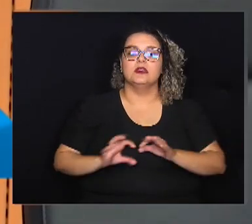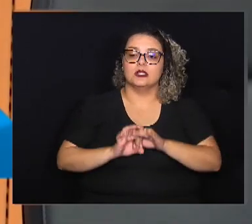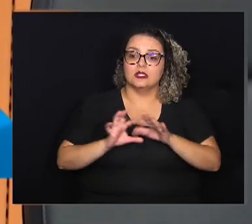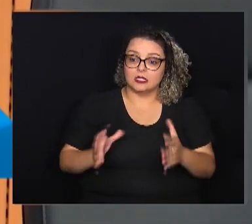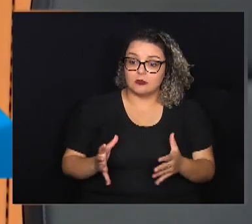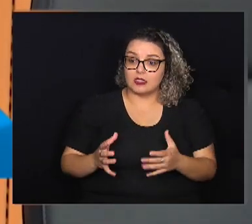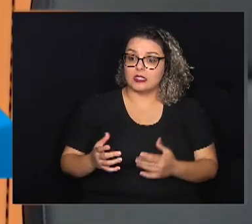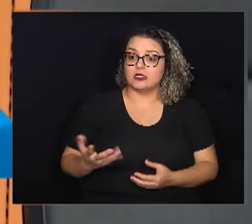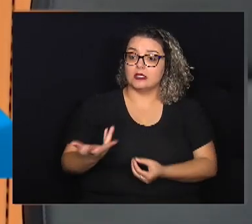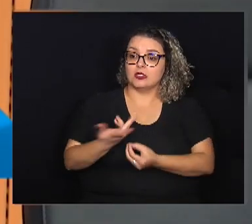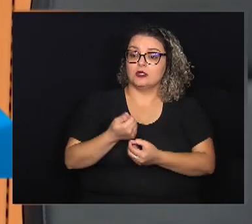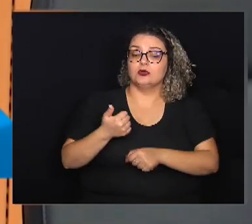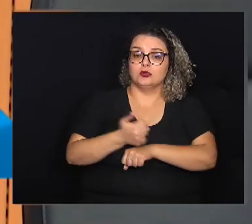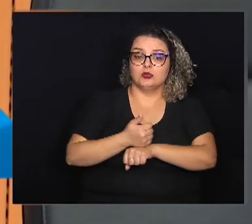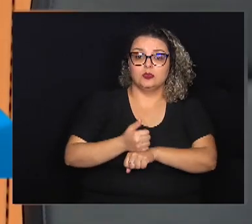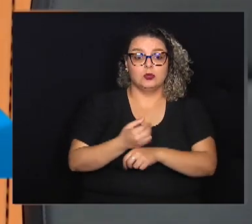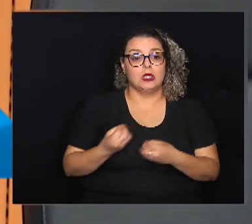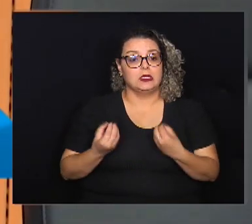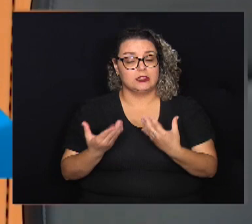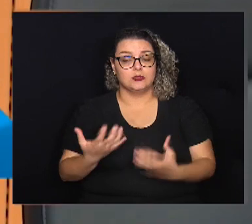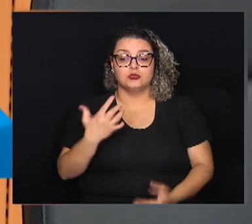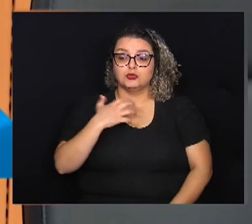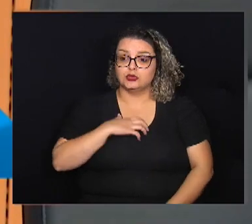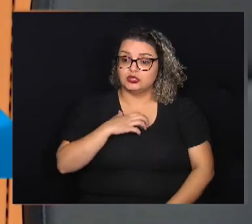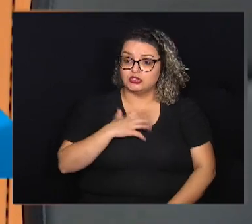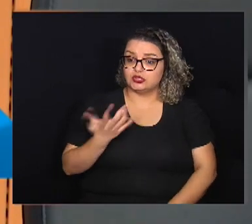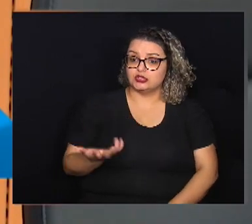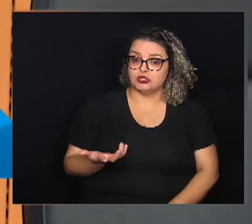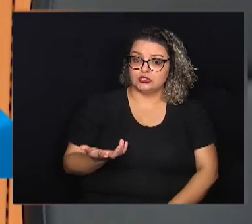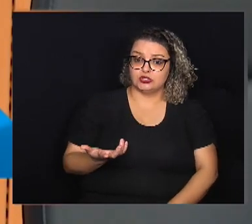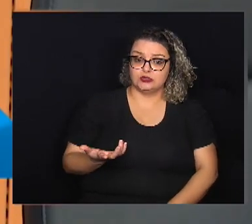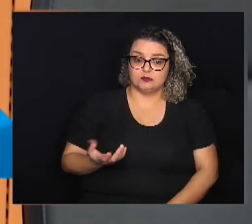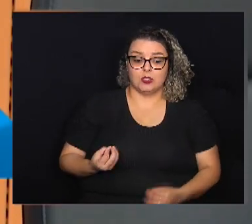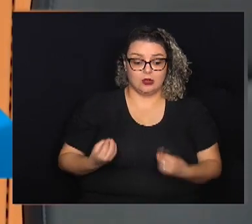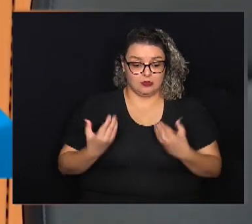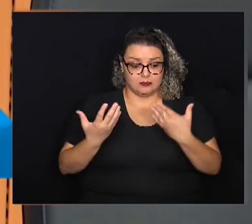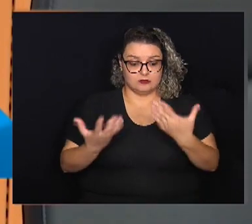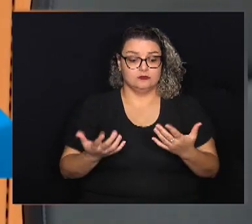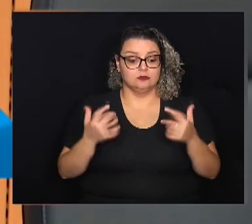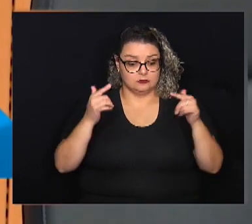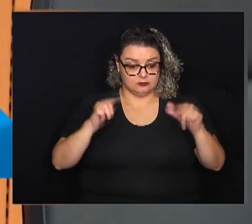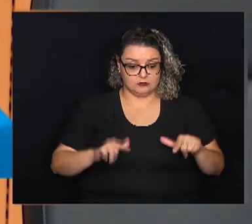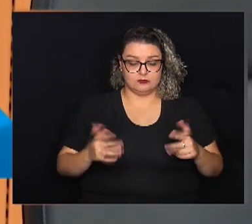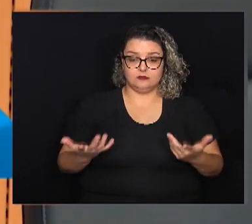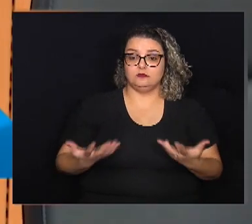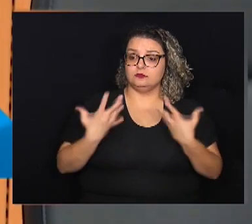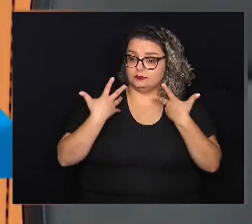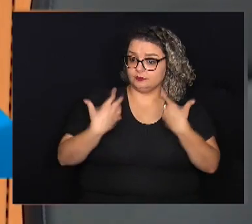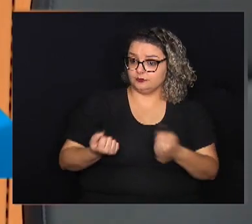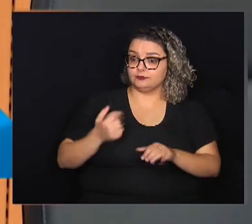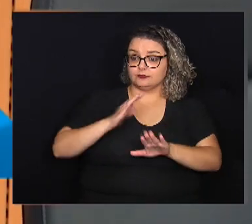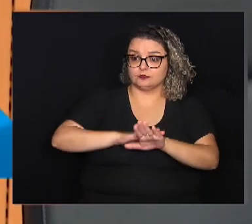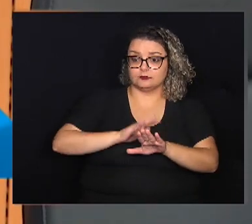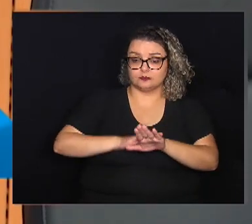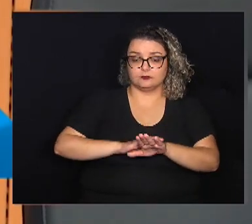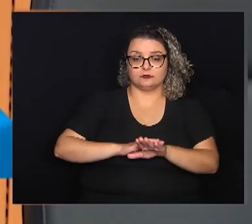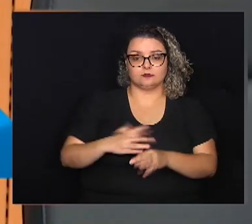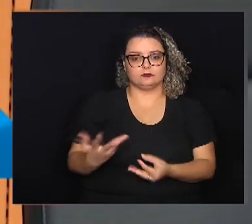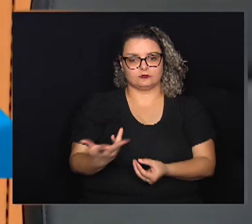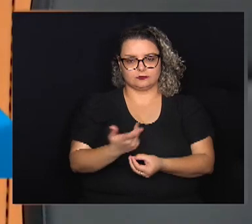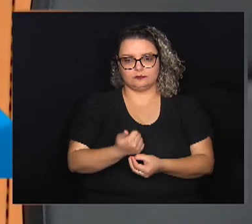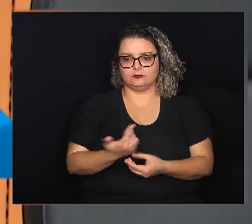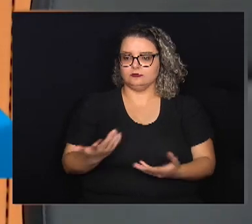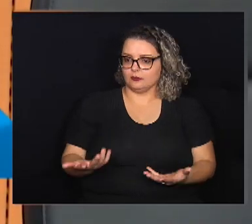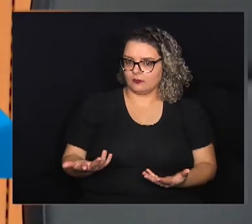artistas dando condições oferecendo local que receberão atuação artística seja um ponto